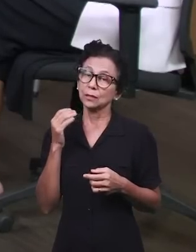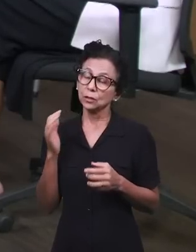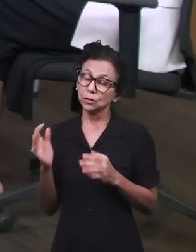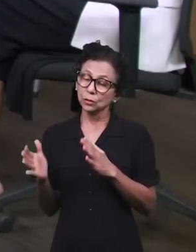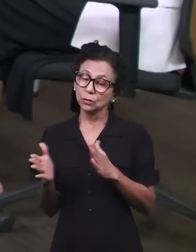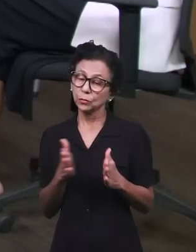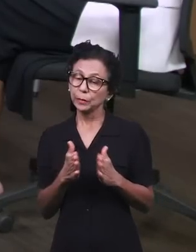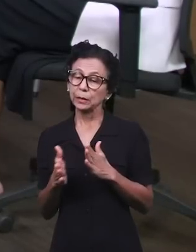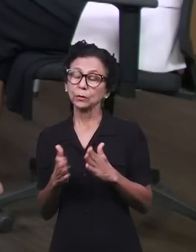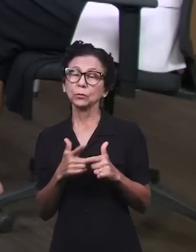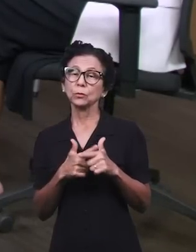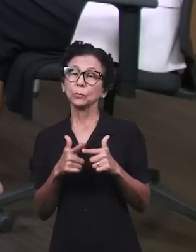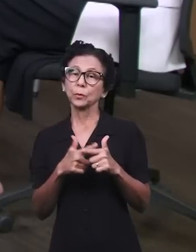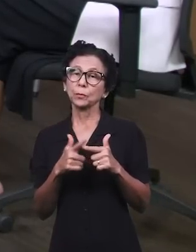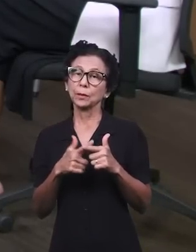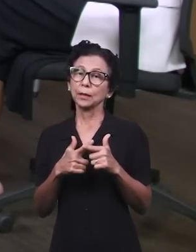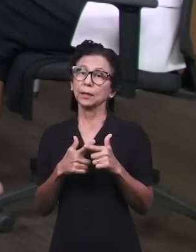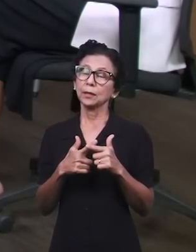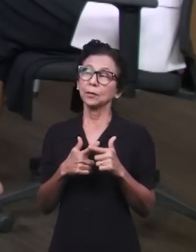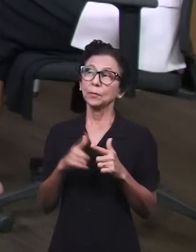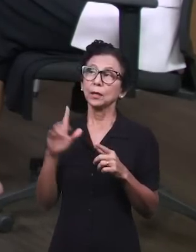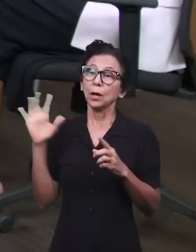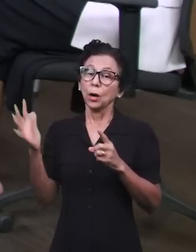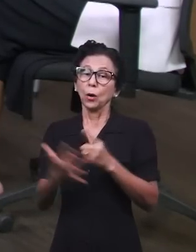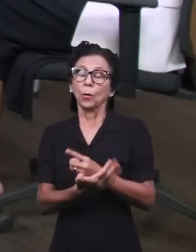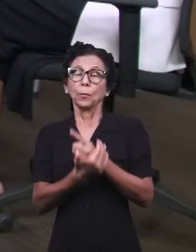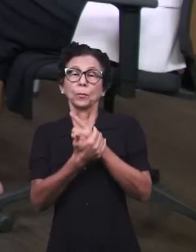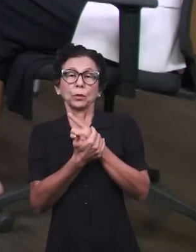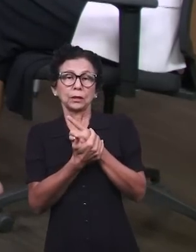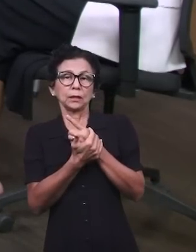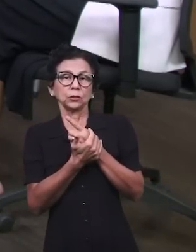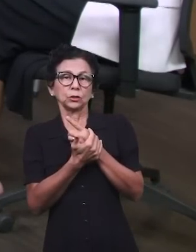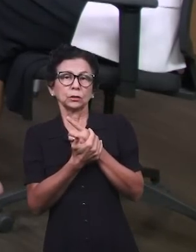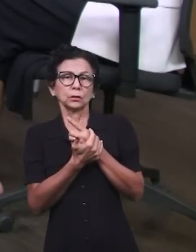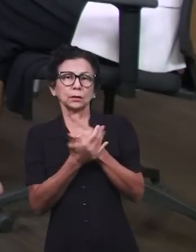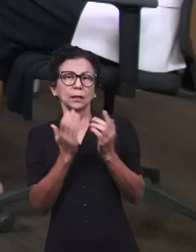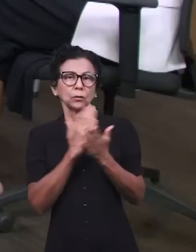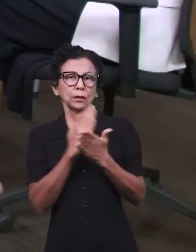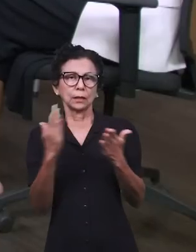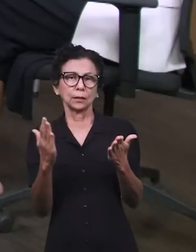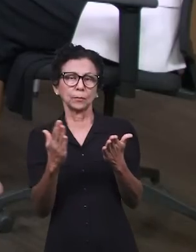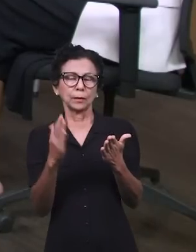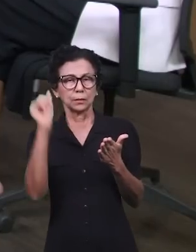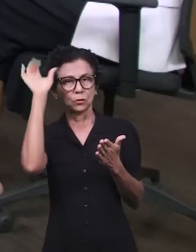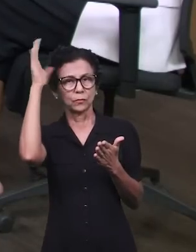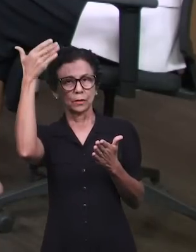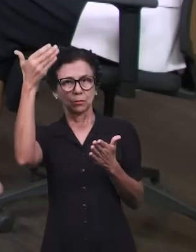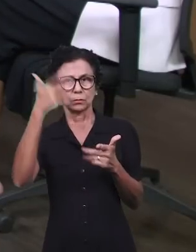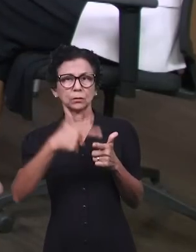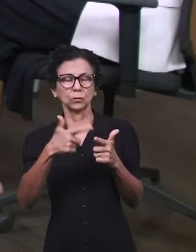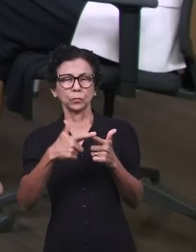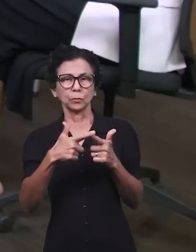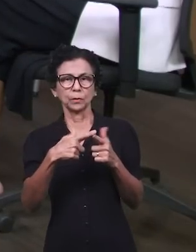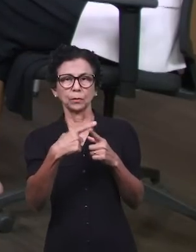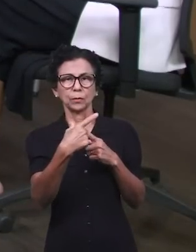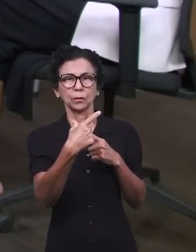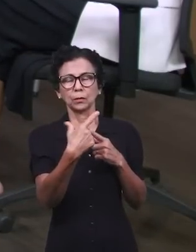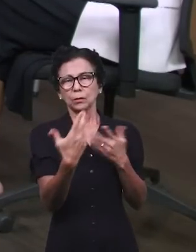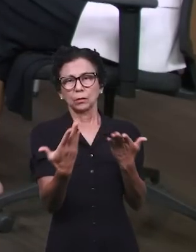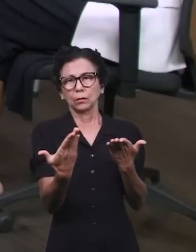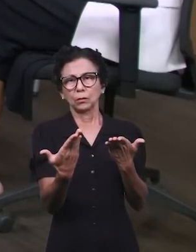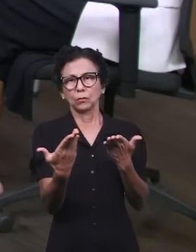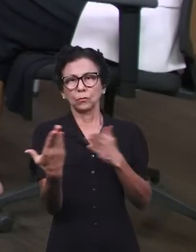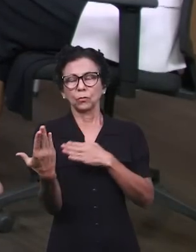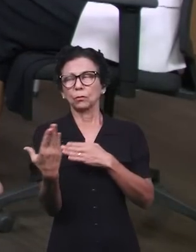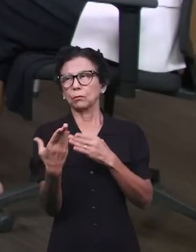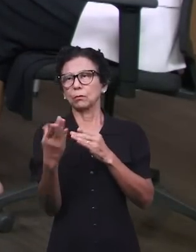eu vou estar abrigado. Não quer dizer que quando terminar eu vou sair do abrigo, mas a gente vai ser que habita no esconderijo do Altíssimo, porque é o nosso